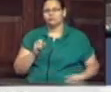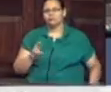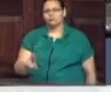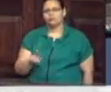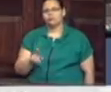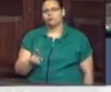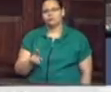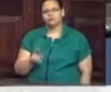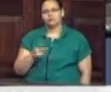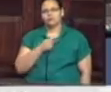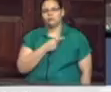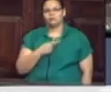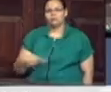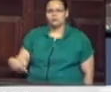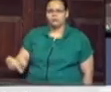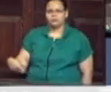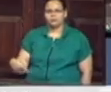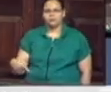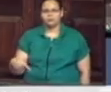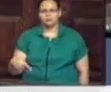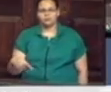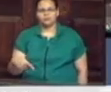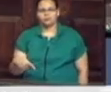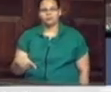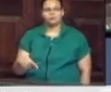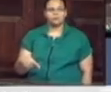Senhor presidente,